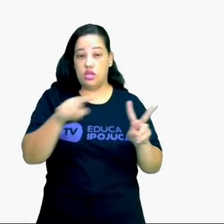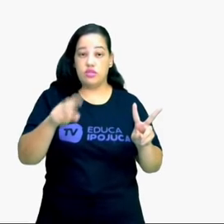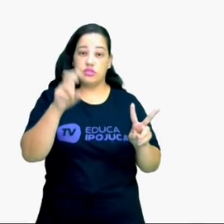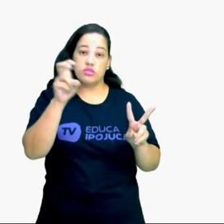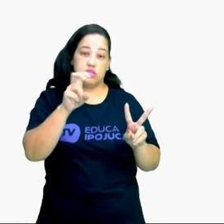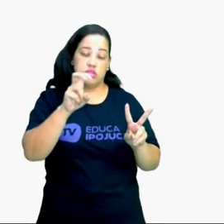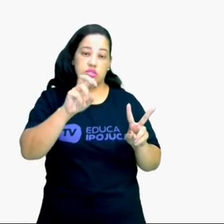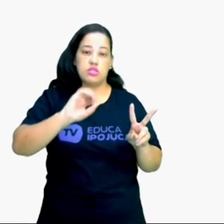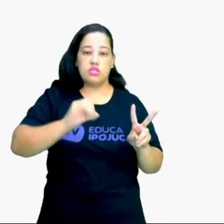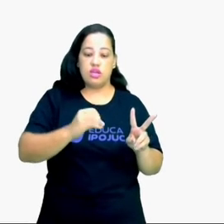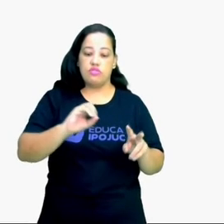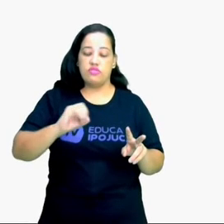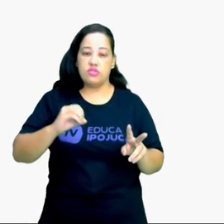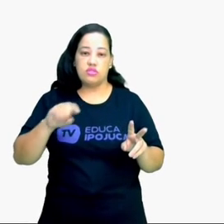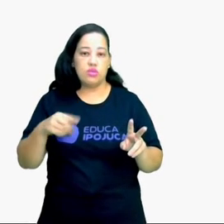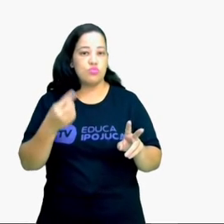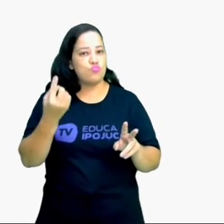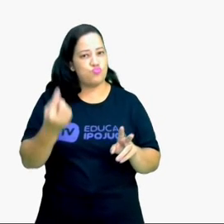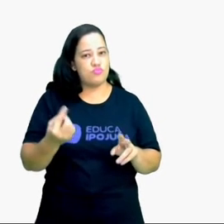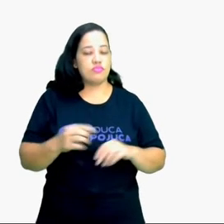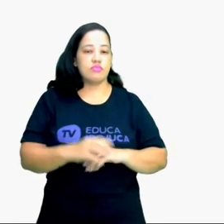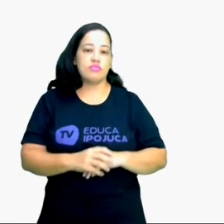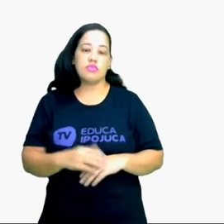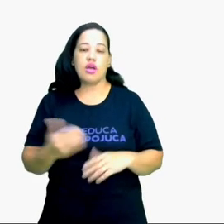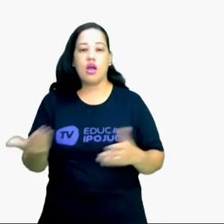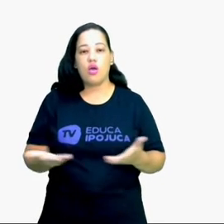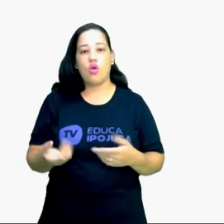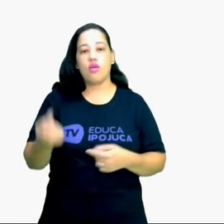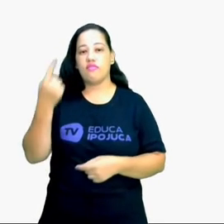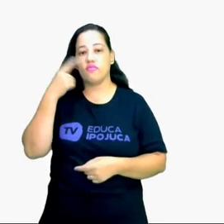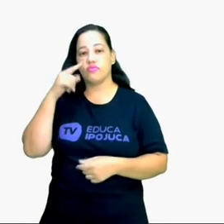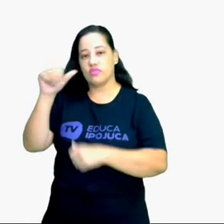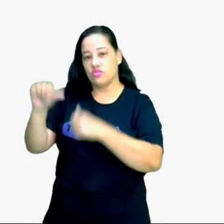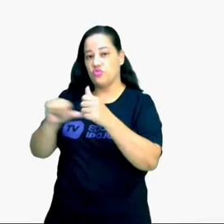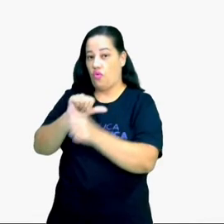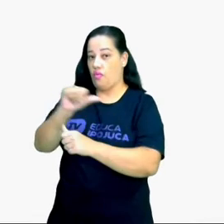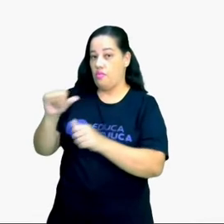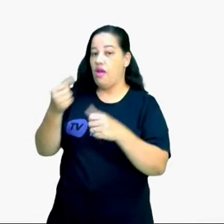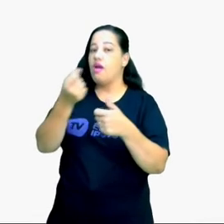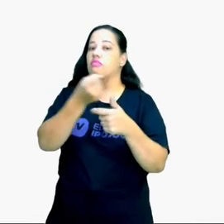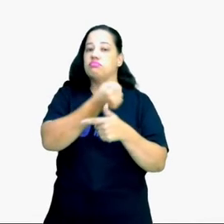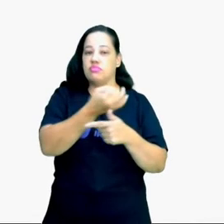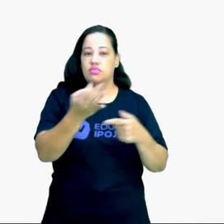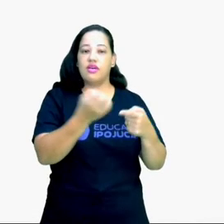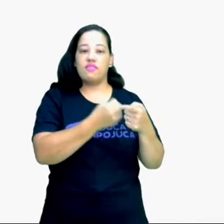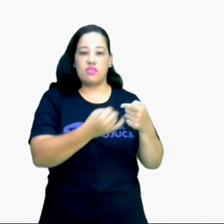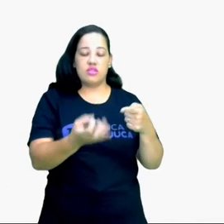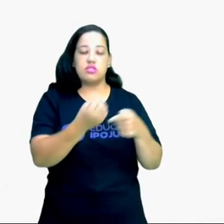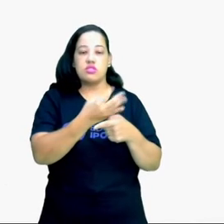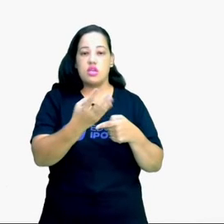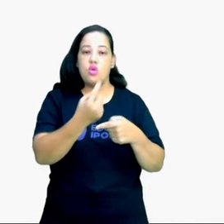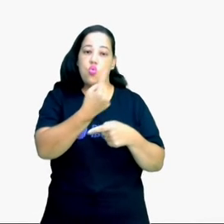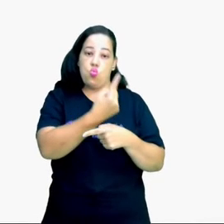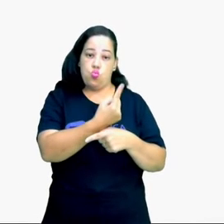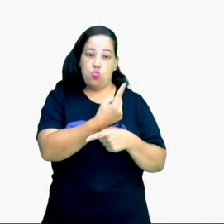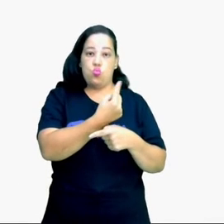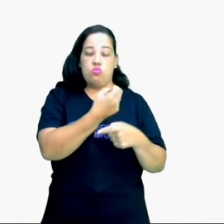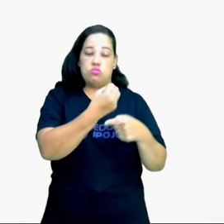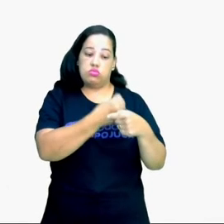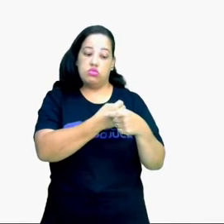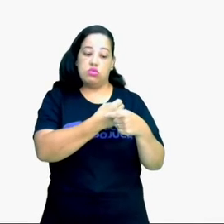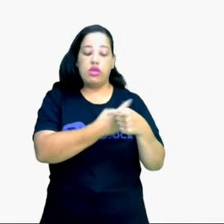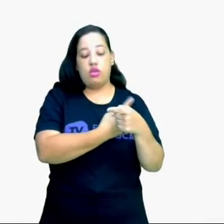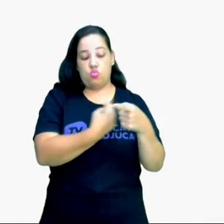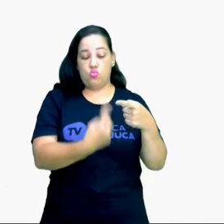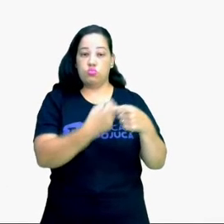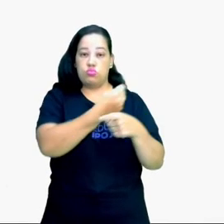Vamos transformar 0,01 em uma fração. Olha aí. 1 sobre 100. E agora você